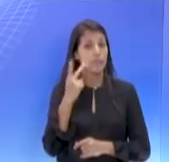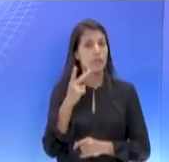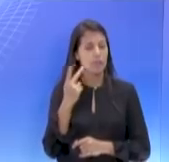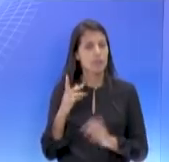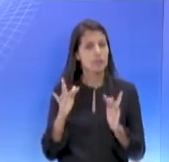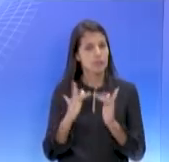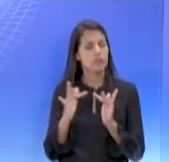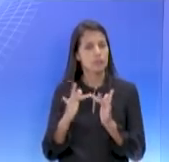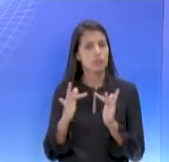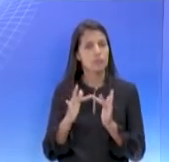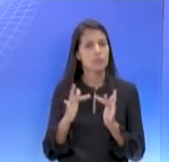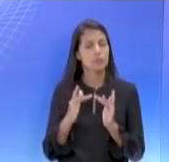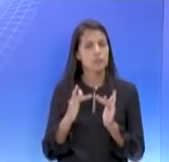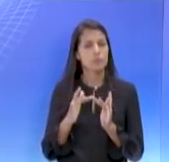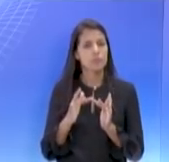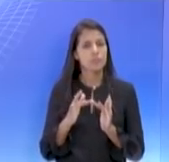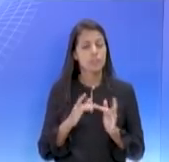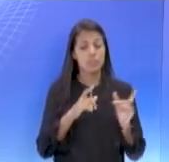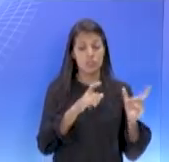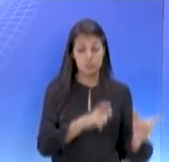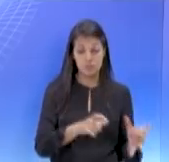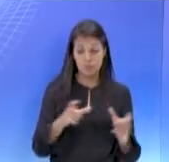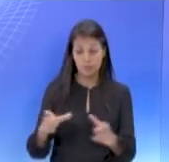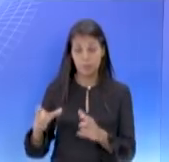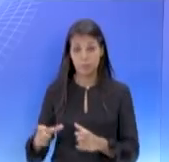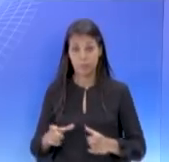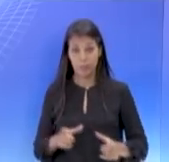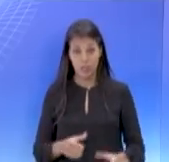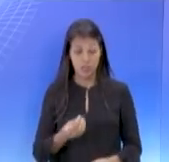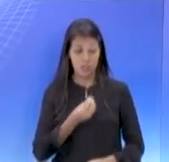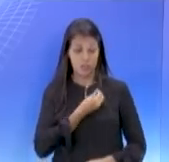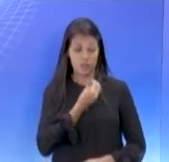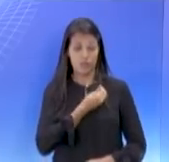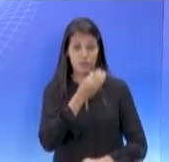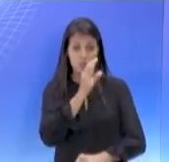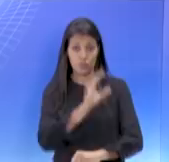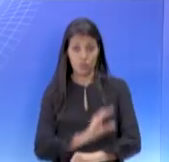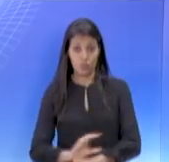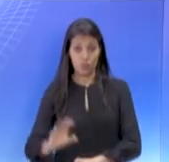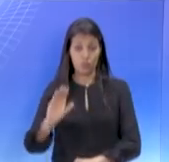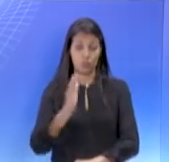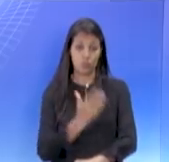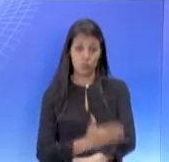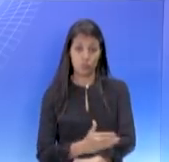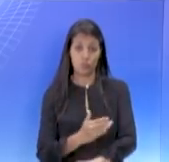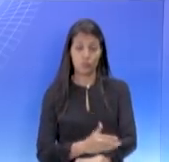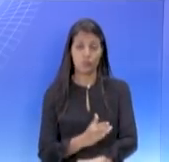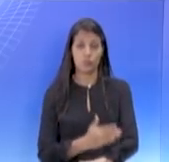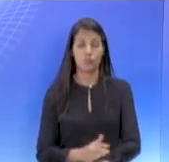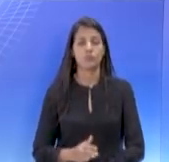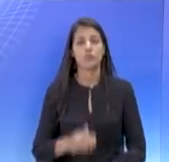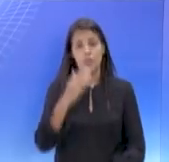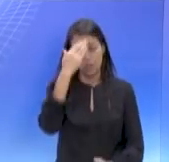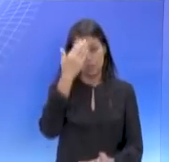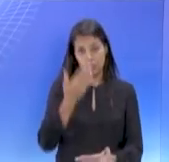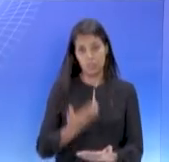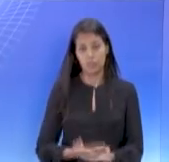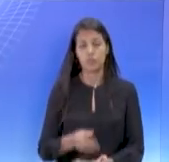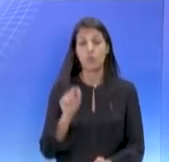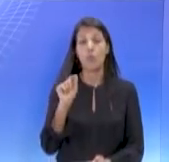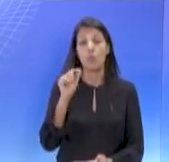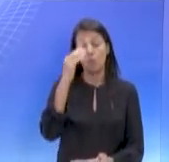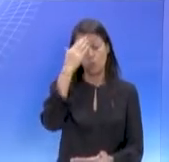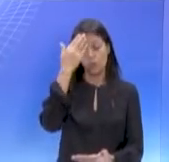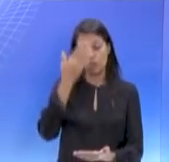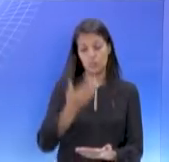dizendo. Espaço, terra e sobrevivência cultural, né? Os hábitos, o costume, daquilo que eles acreditam. Letra D de dado,